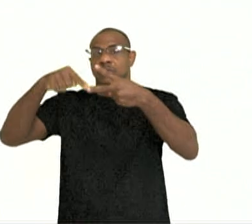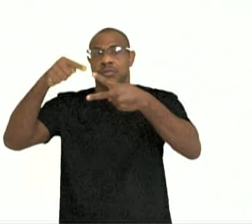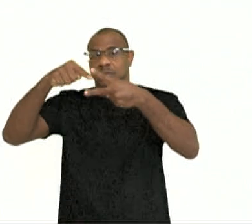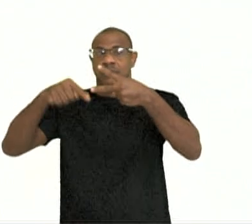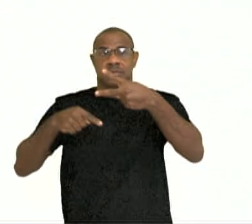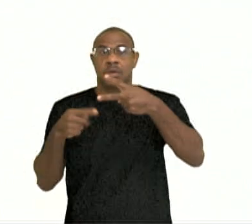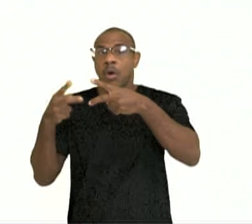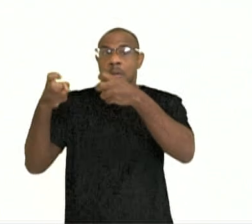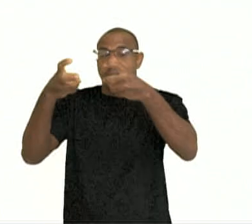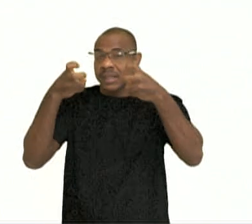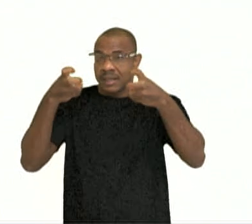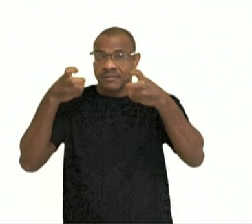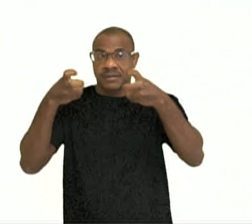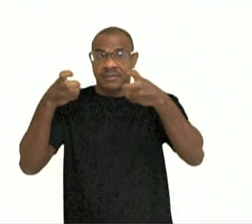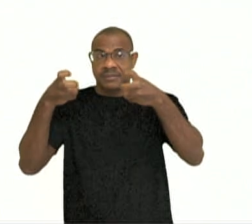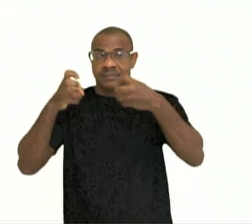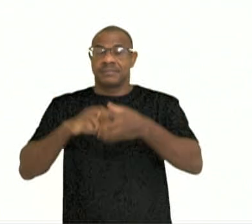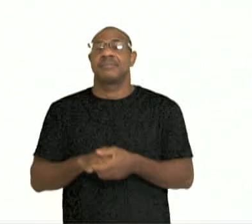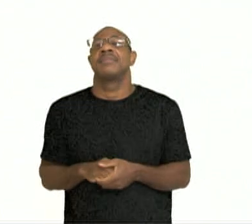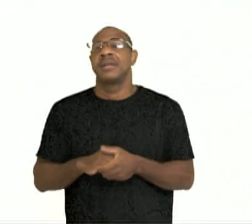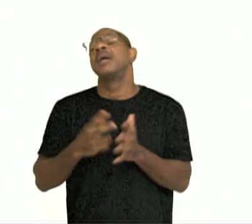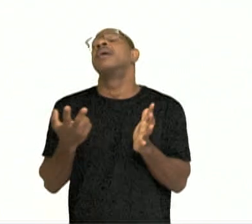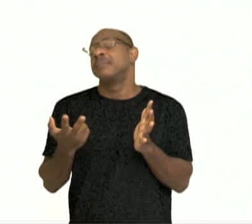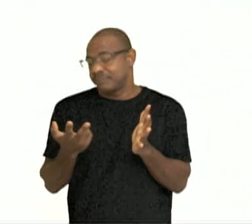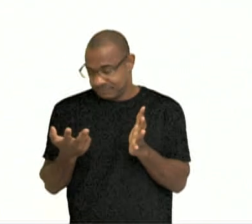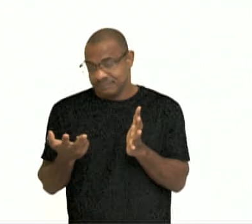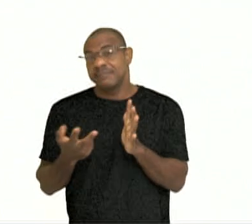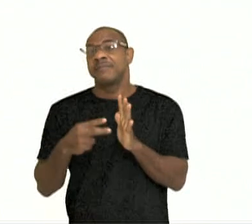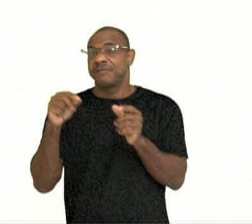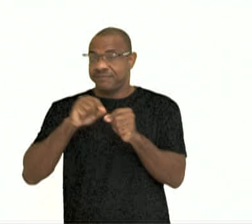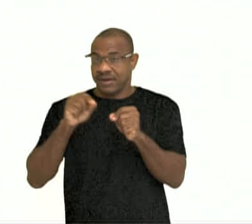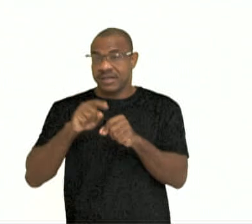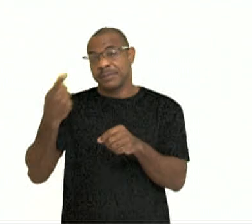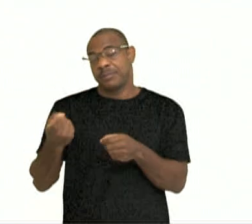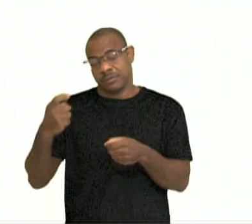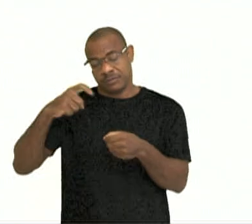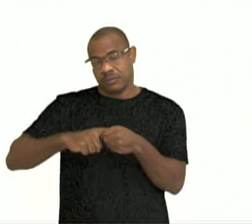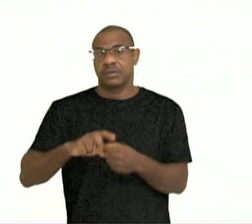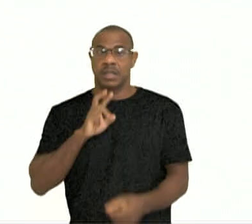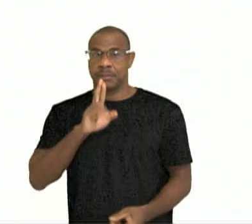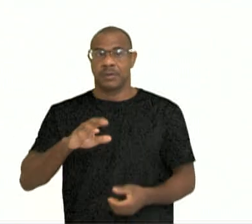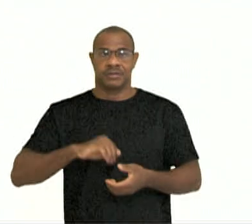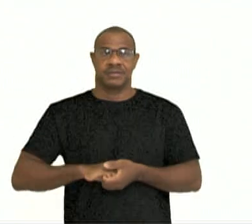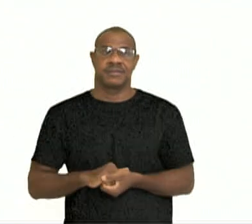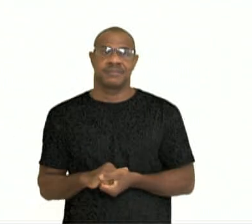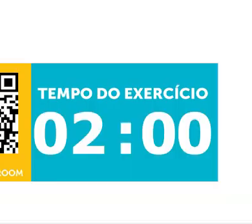Observe bem. Faz aí que eu volto daqui a pouco conferir contigo.